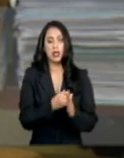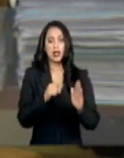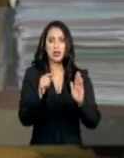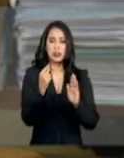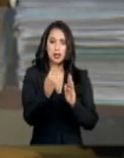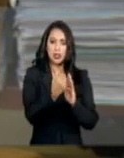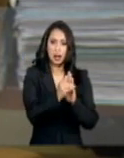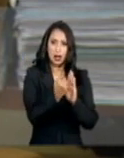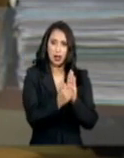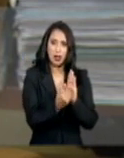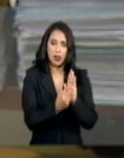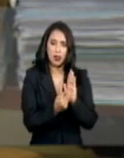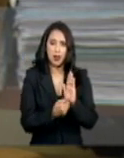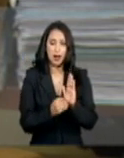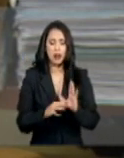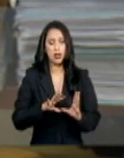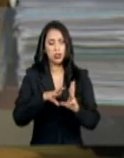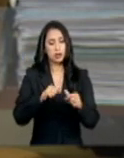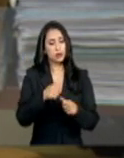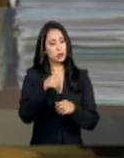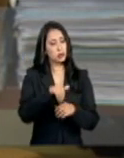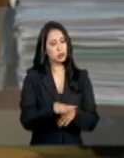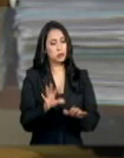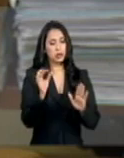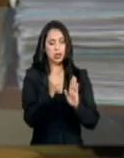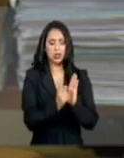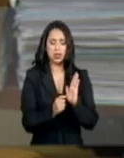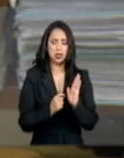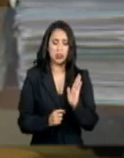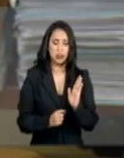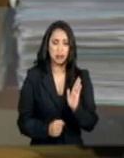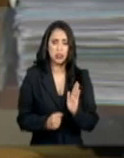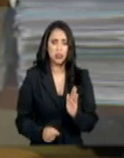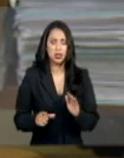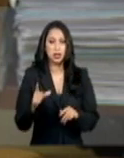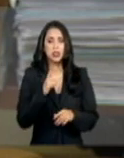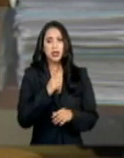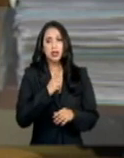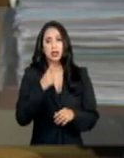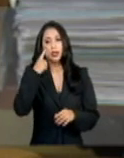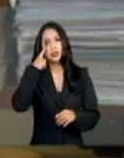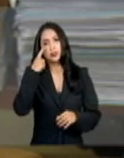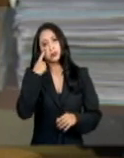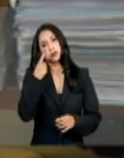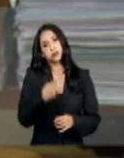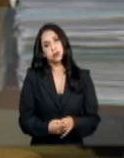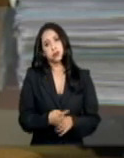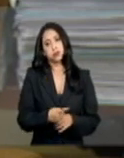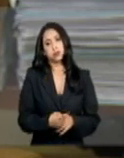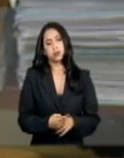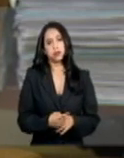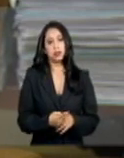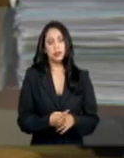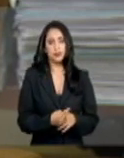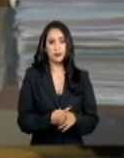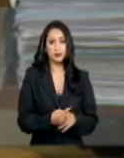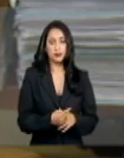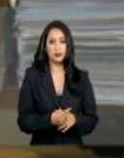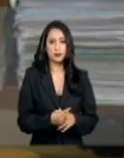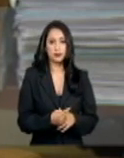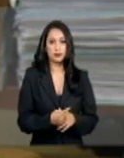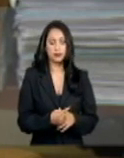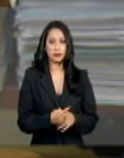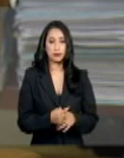sentimentos o nice por eles subscritos em ordem a viabilizar a prevenção ea repressão aos delitos transnacionais quais a